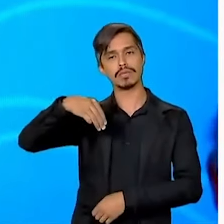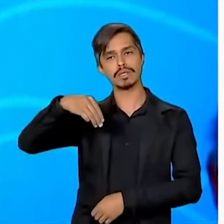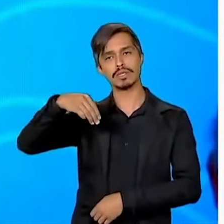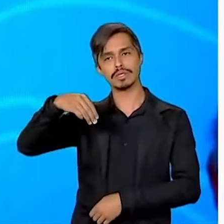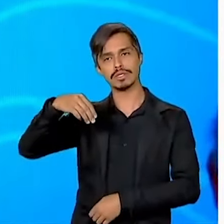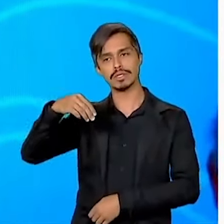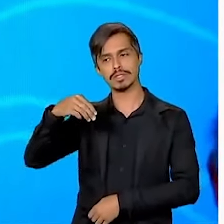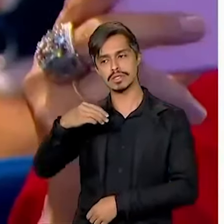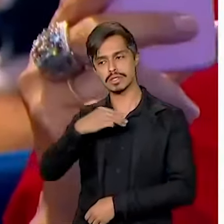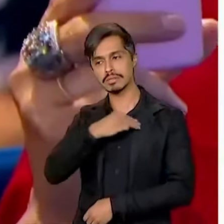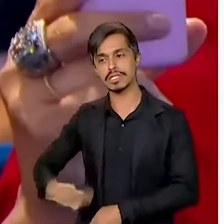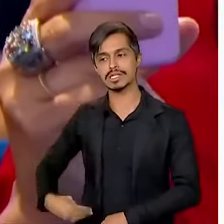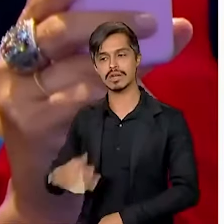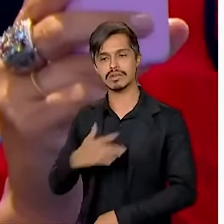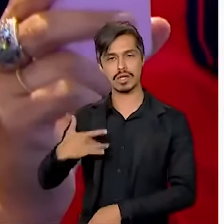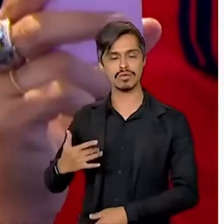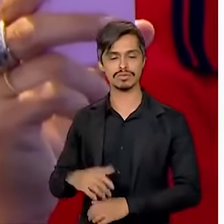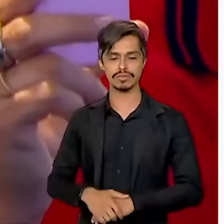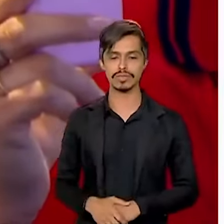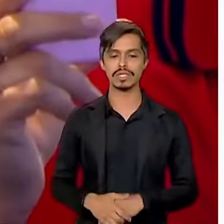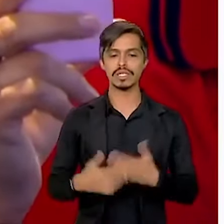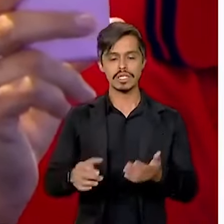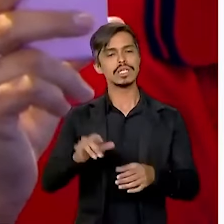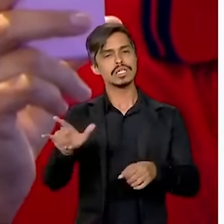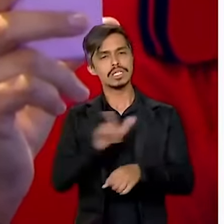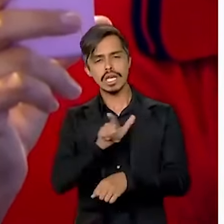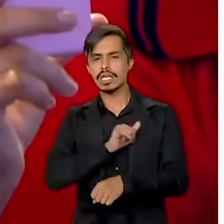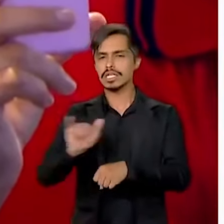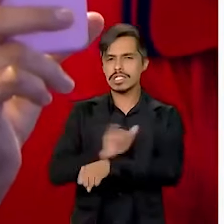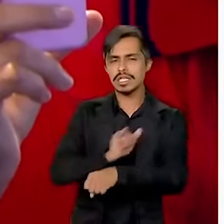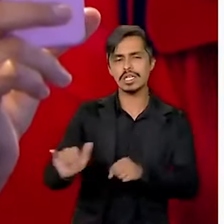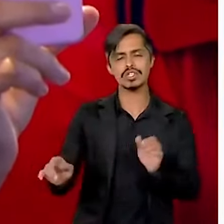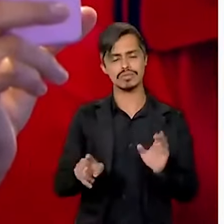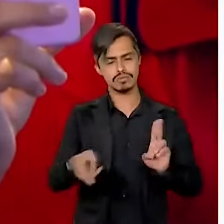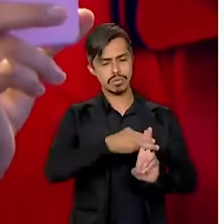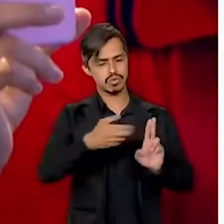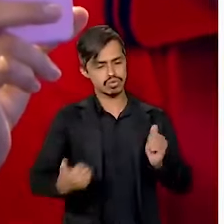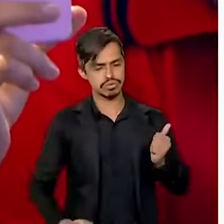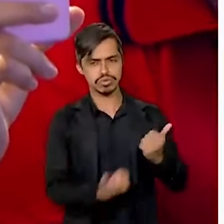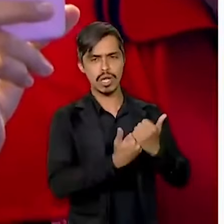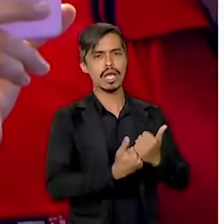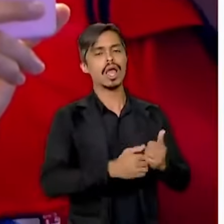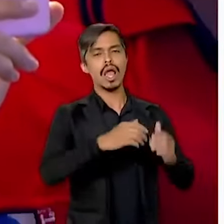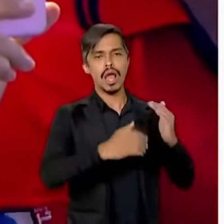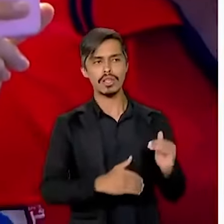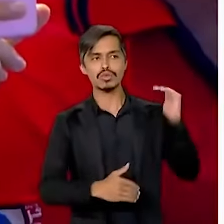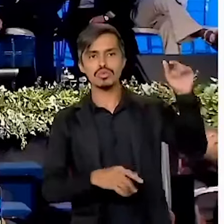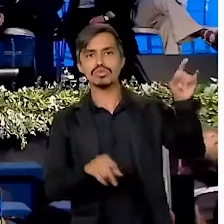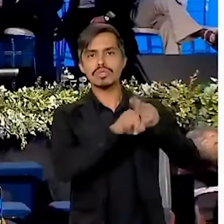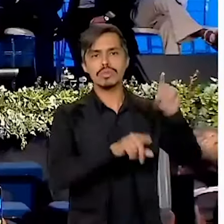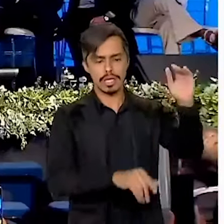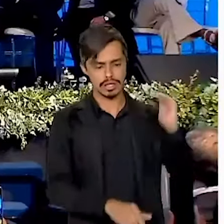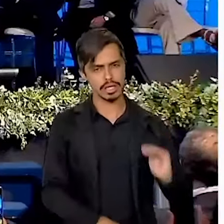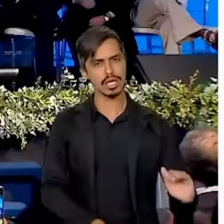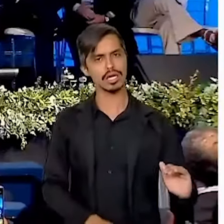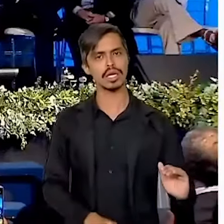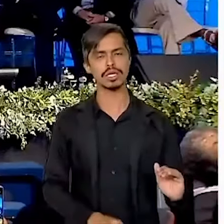A MS produz medicamentos estratégicos para o SUS, atender adultos e crianças. Isso inclui